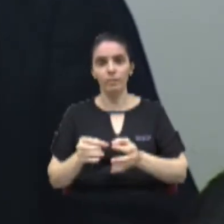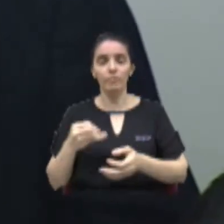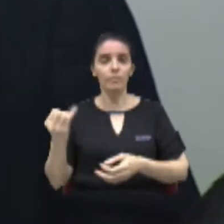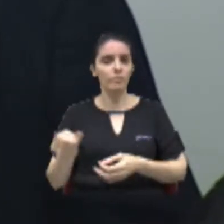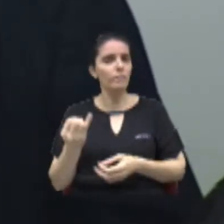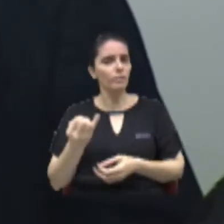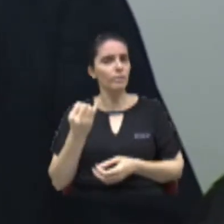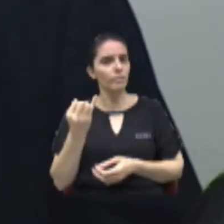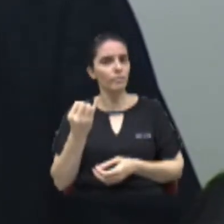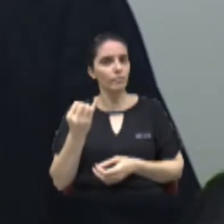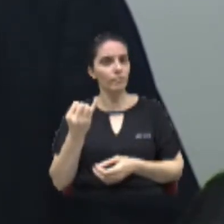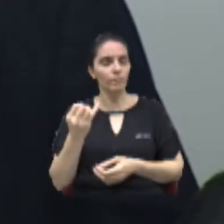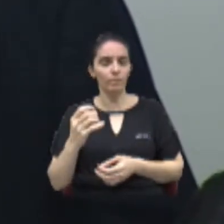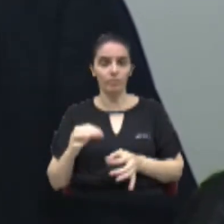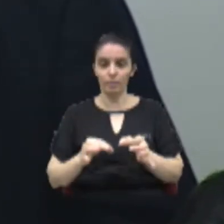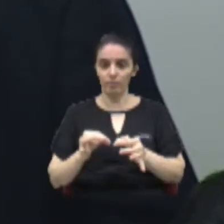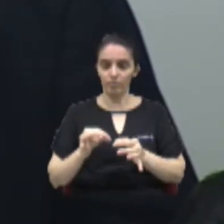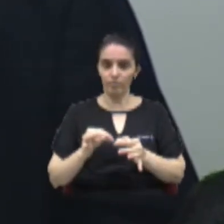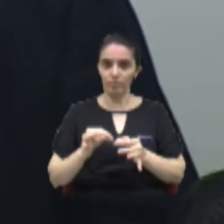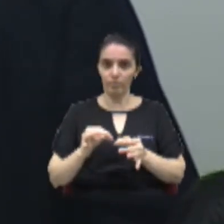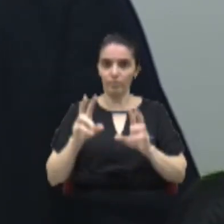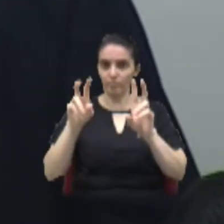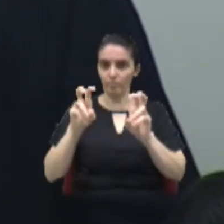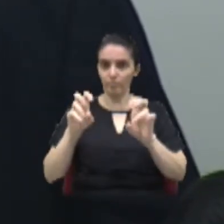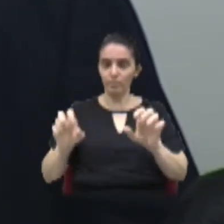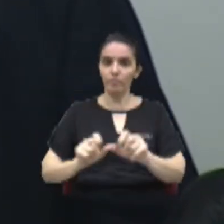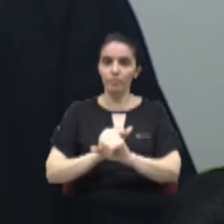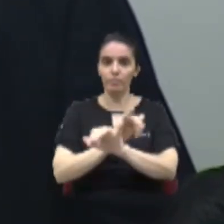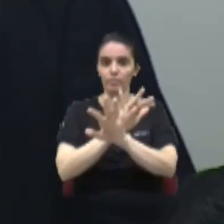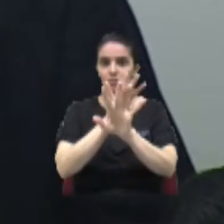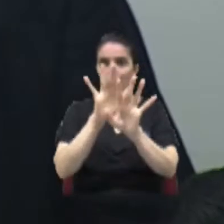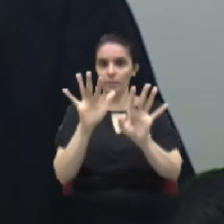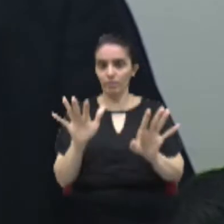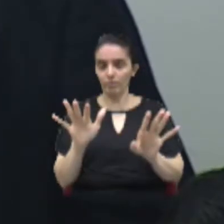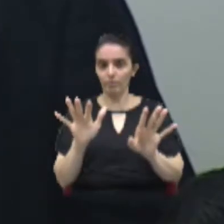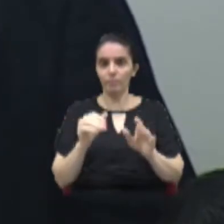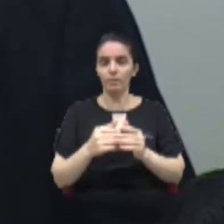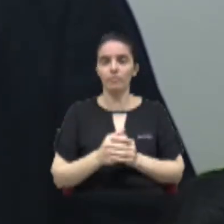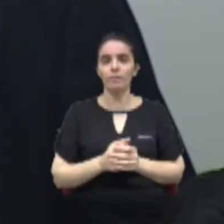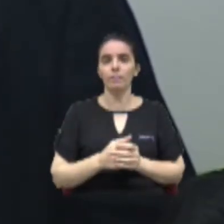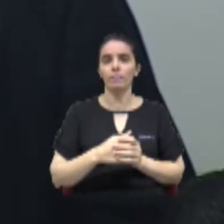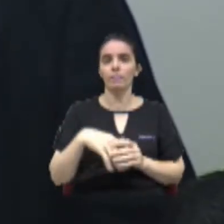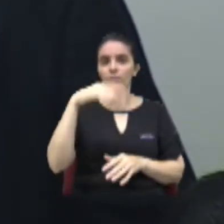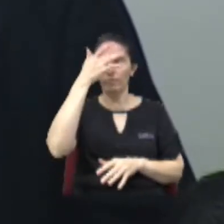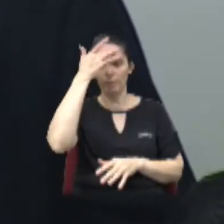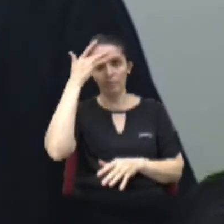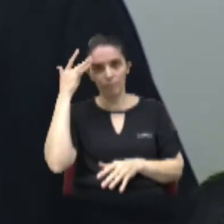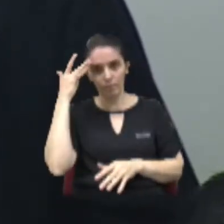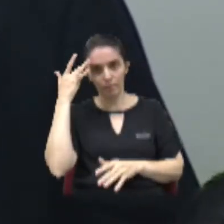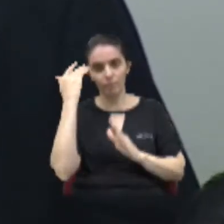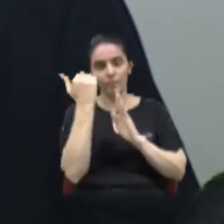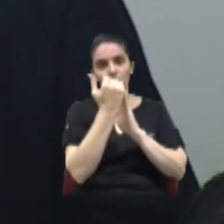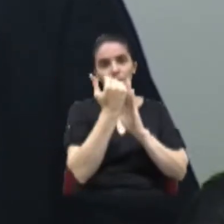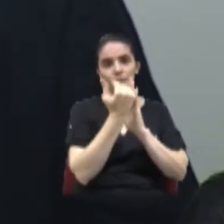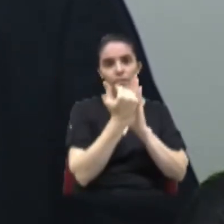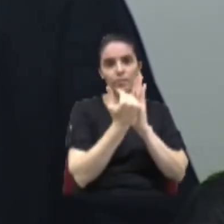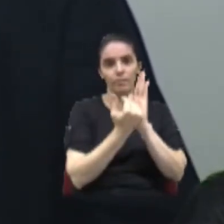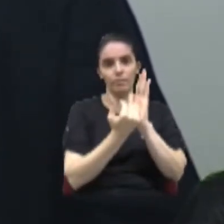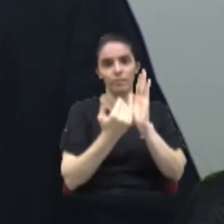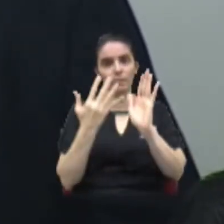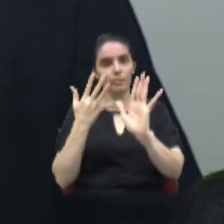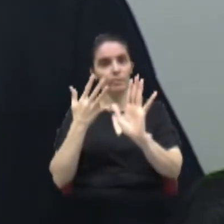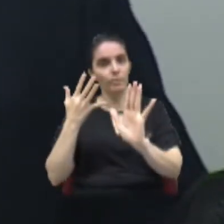equivocado na sua interpretação. Obrigado, presidente. Continue em votação, continue em discussão. Quero discutir, presidente. Com a palavra, vereador Wagner